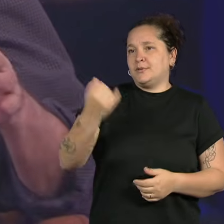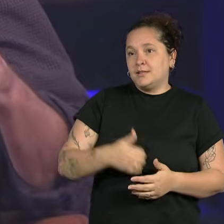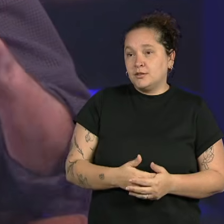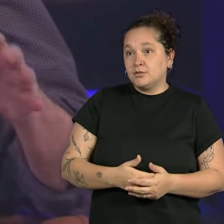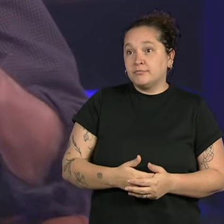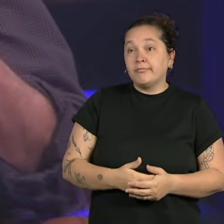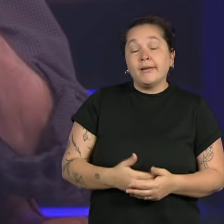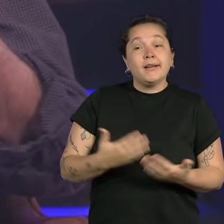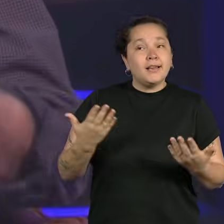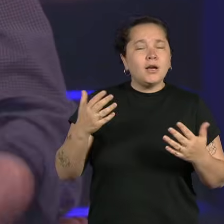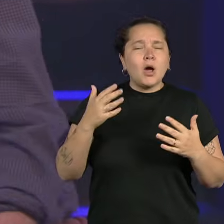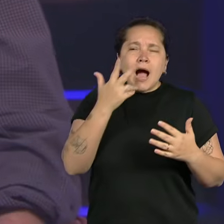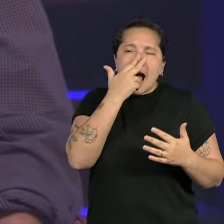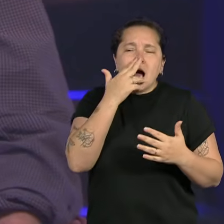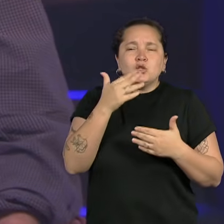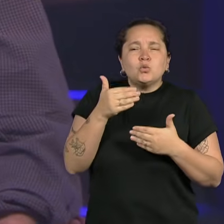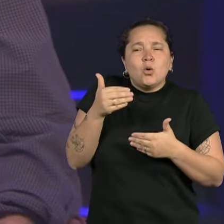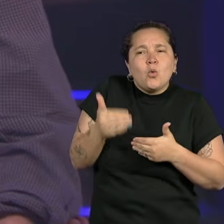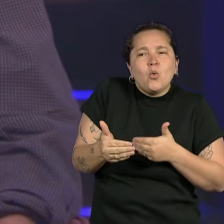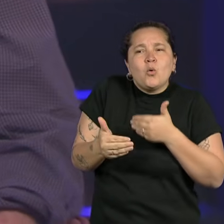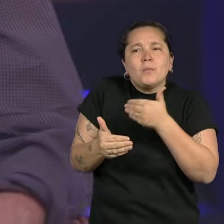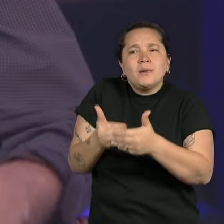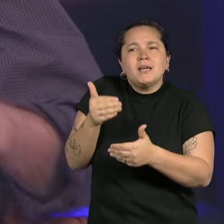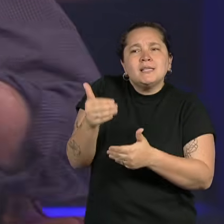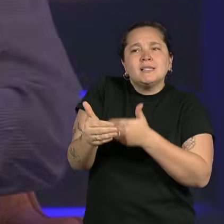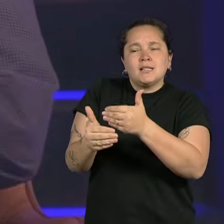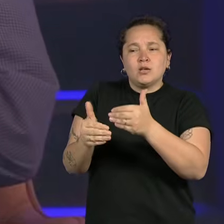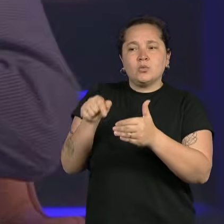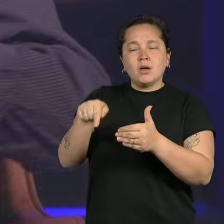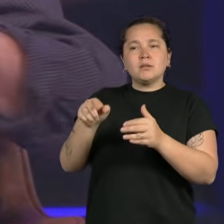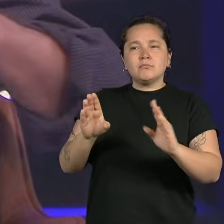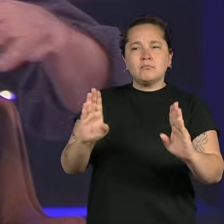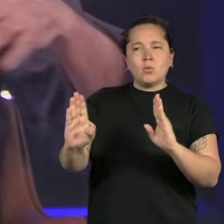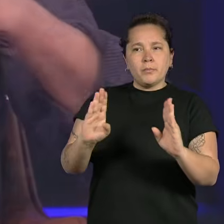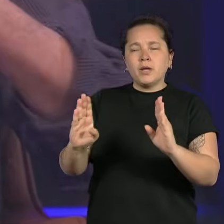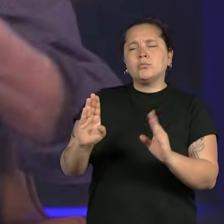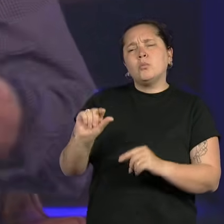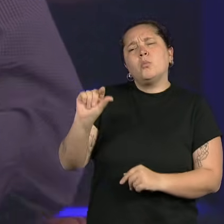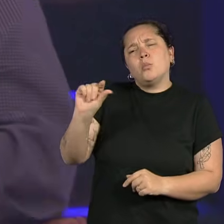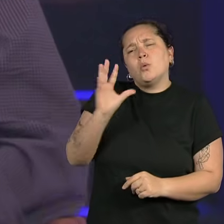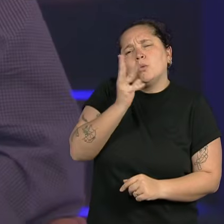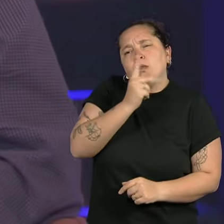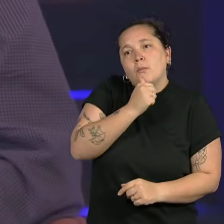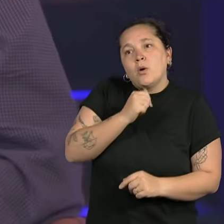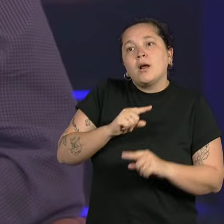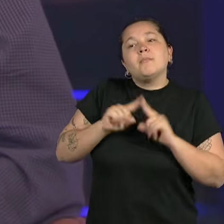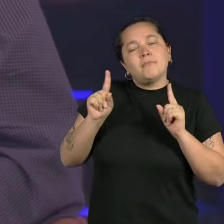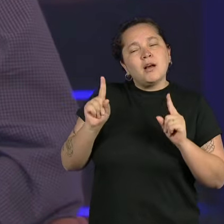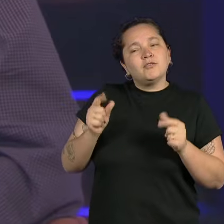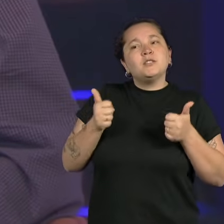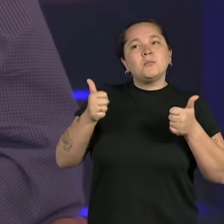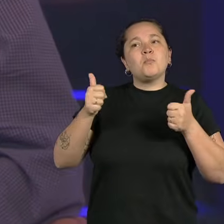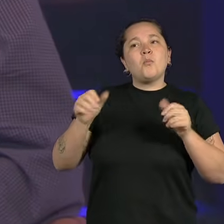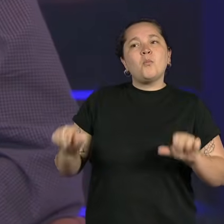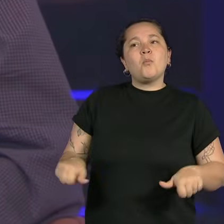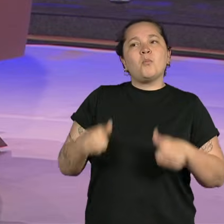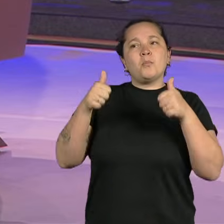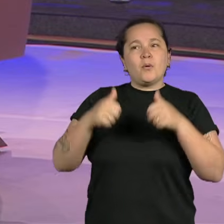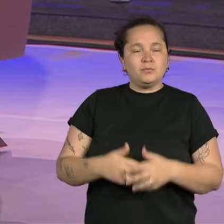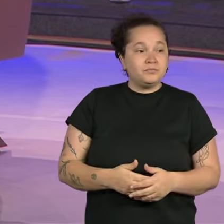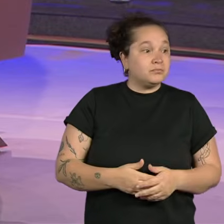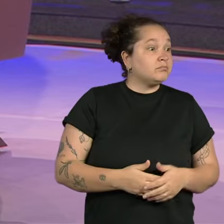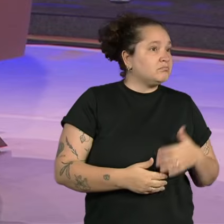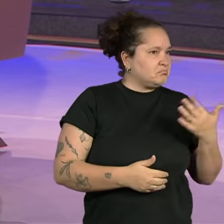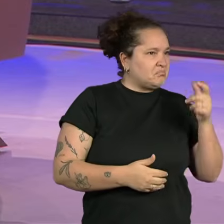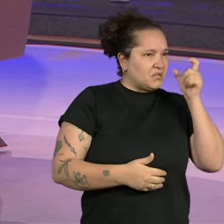a gente está começando a viver um momento que ainda vai demorar, mas ainda vai viver um momento muito bom, sem dúvida nenhuma. E é tão